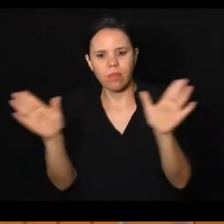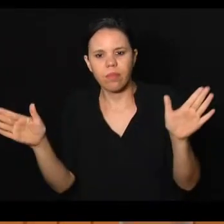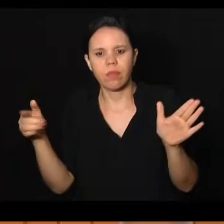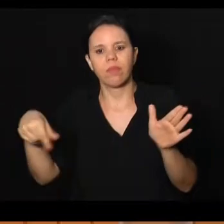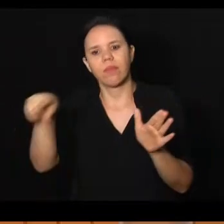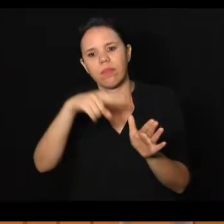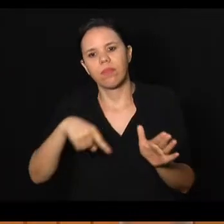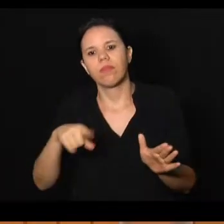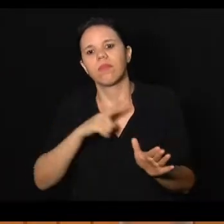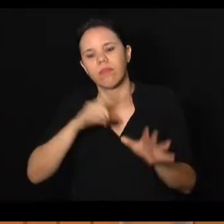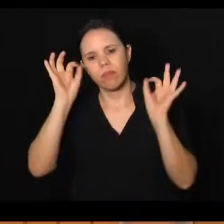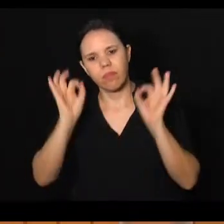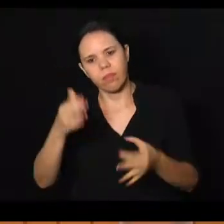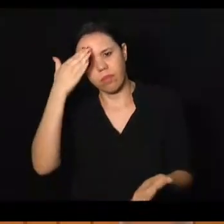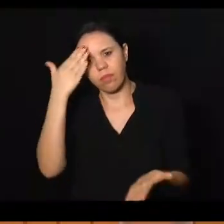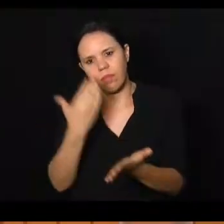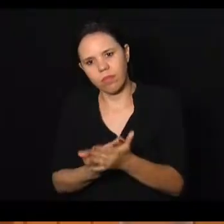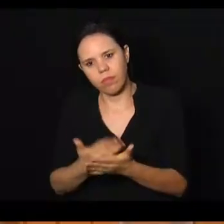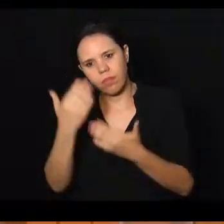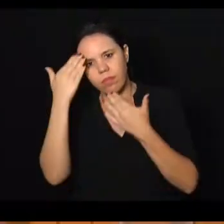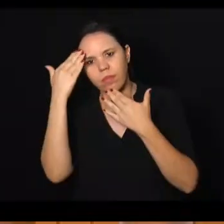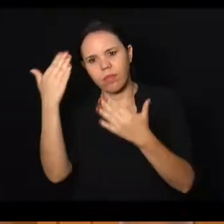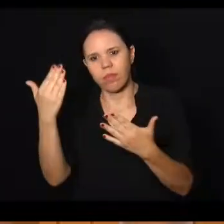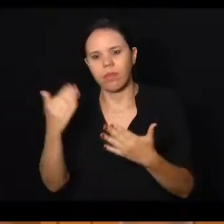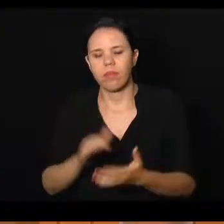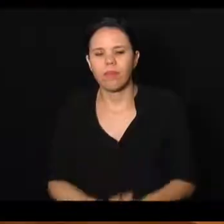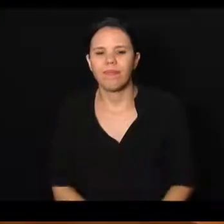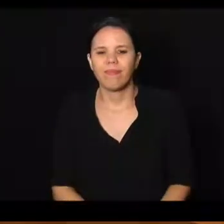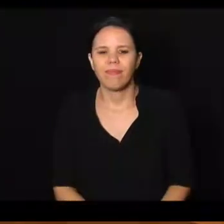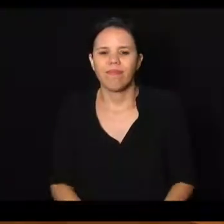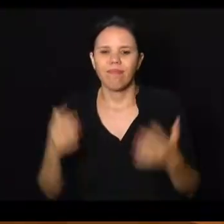senhora, pode ter certeza. Muito obrigada.